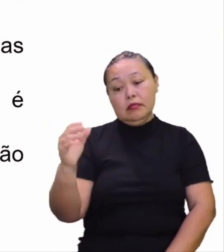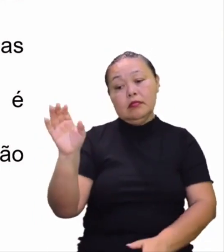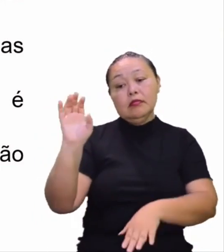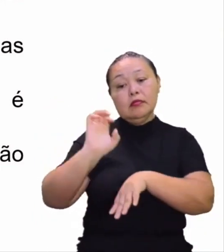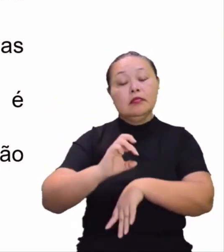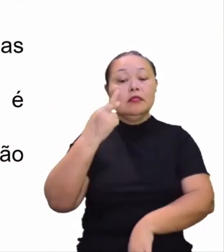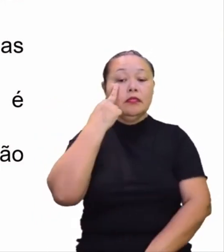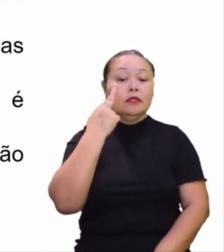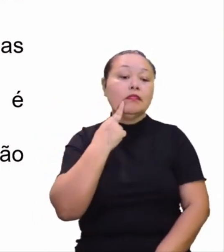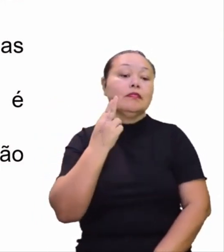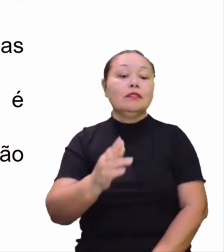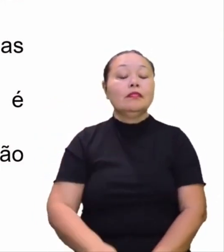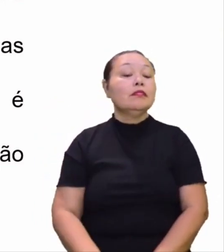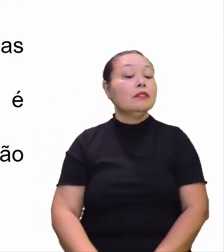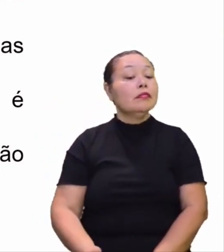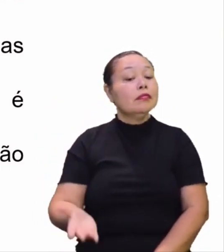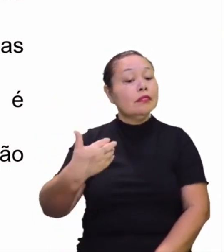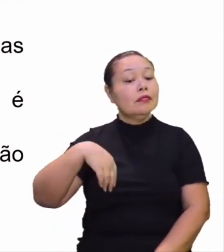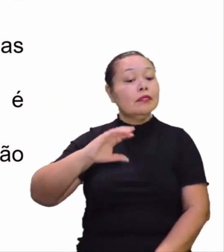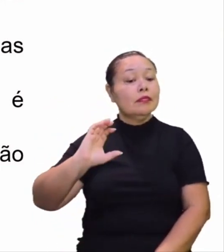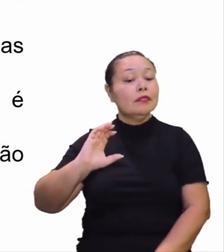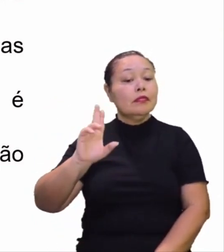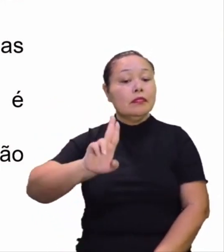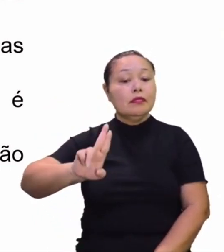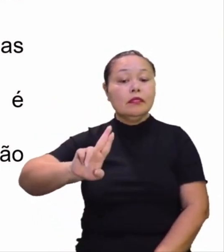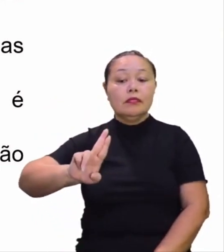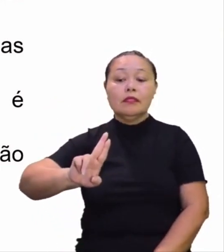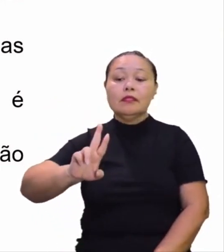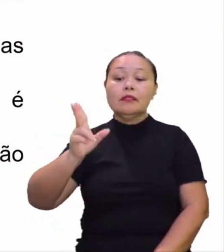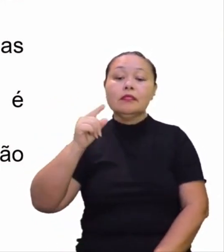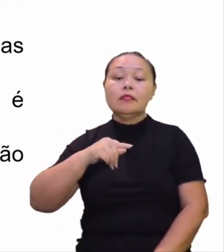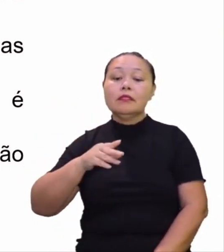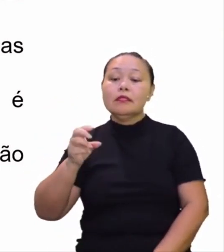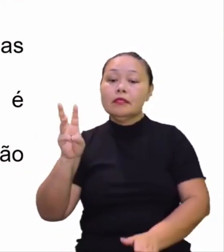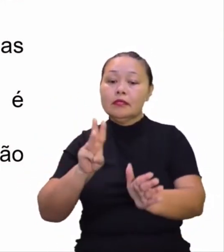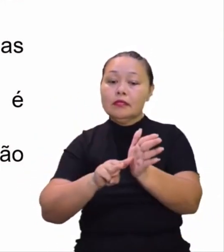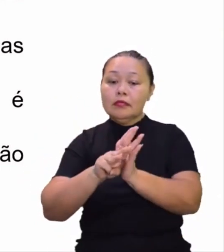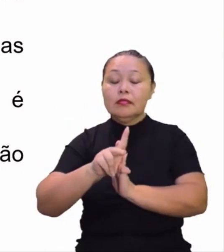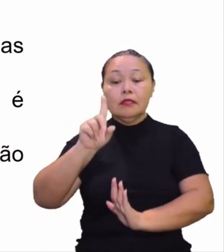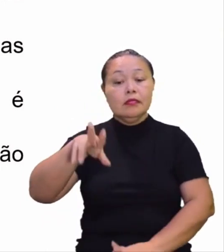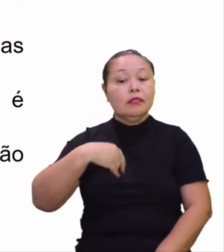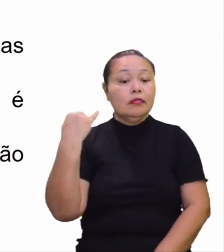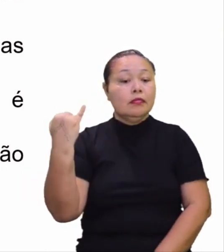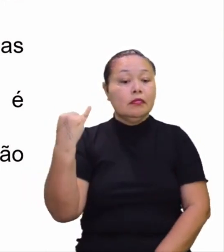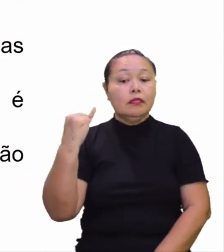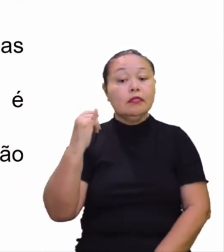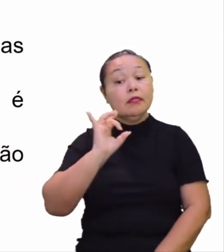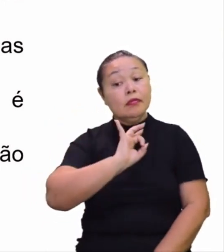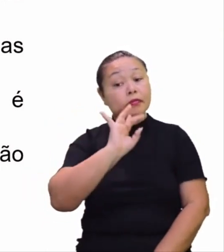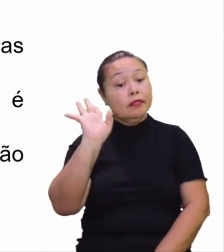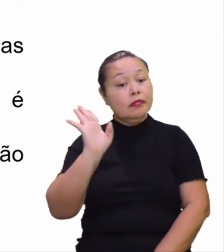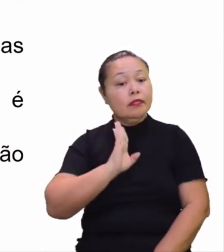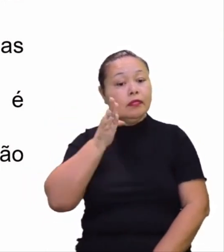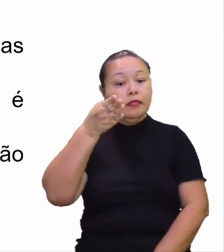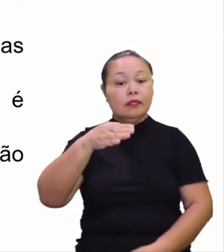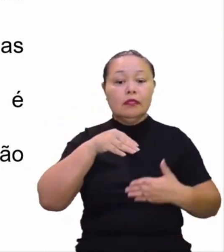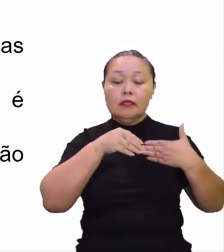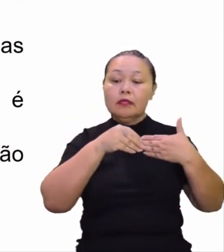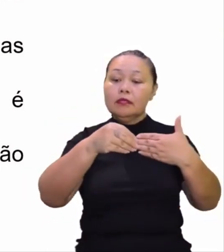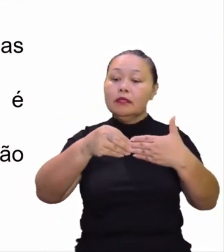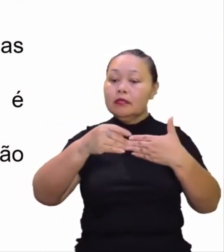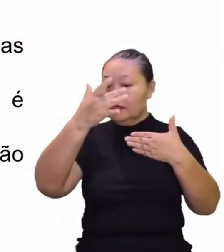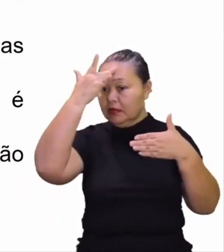para a economia do estado de Rondônia. C. Utilização do Rio Madeira é importante, apenas